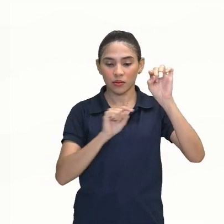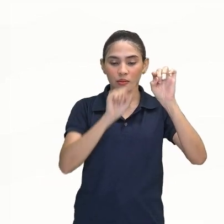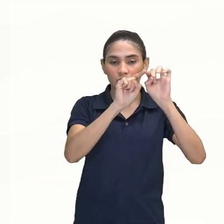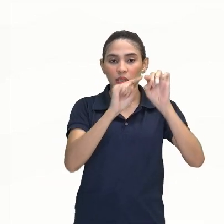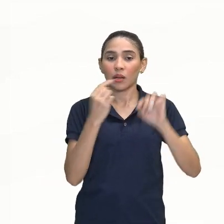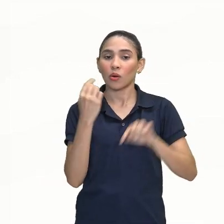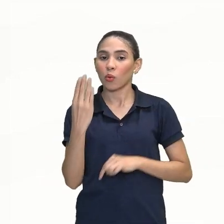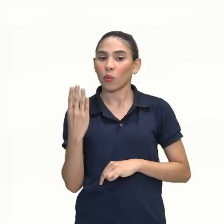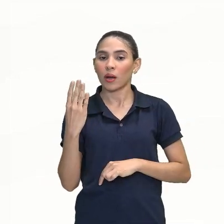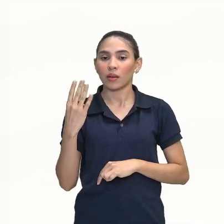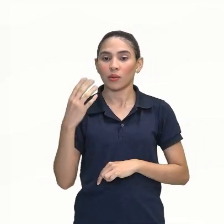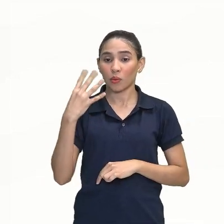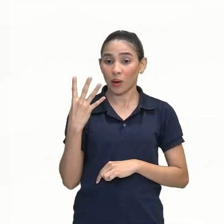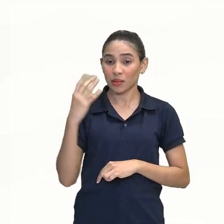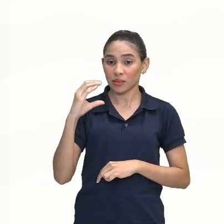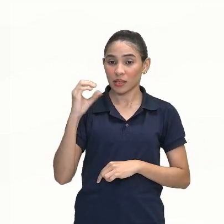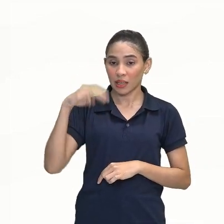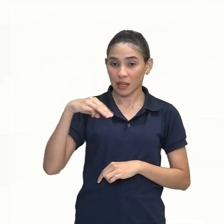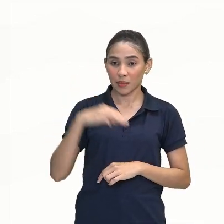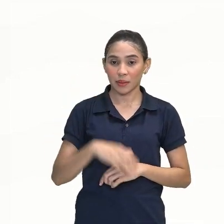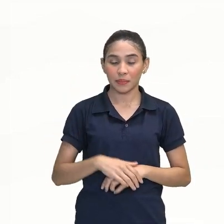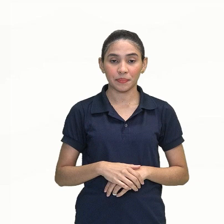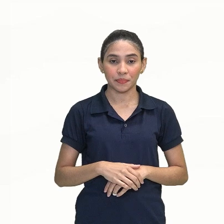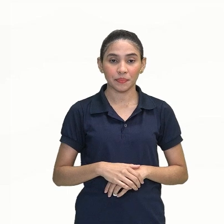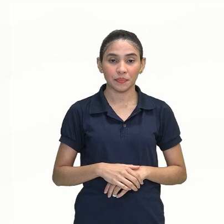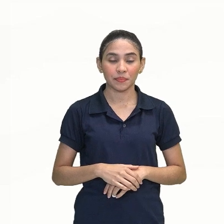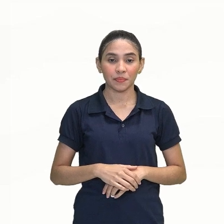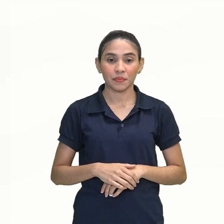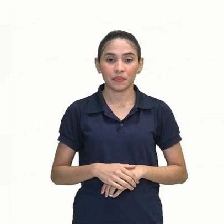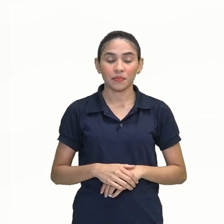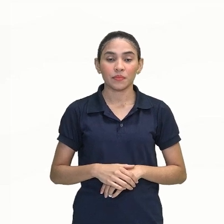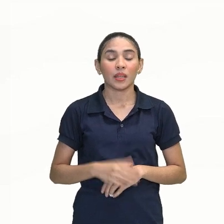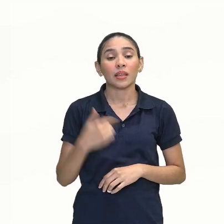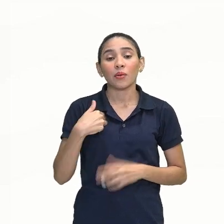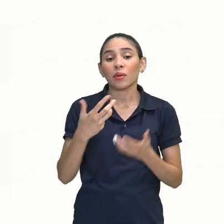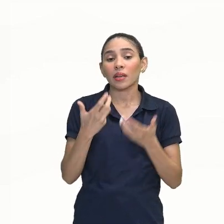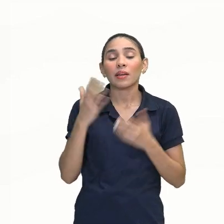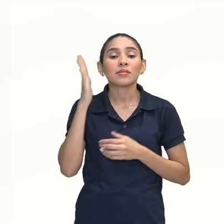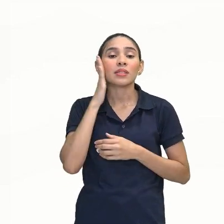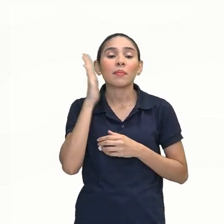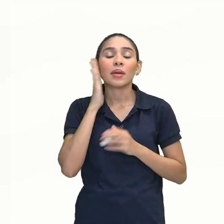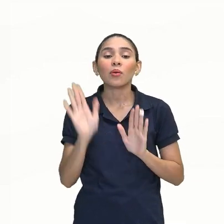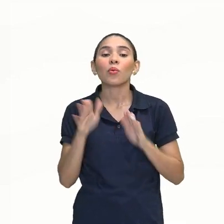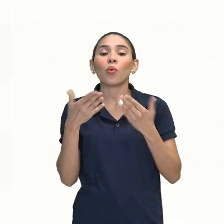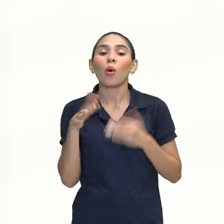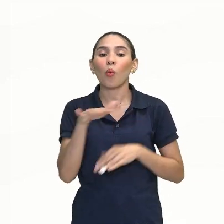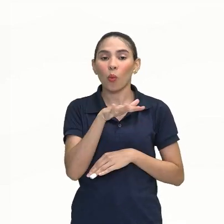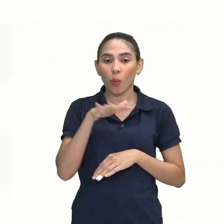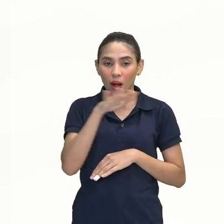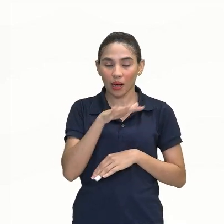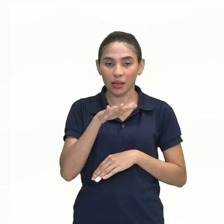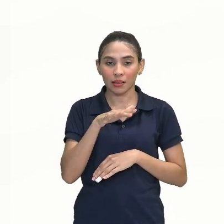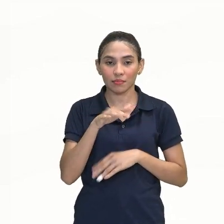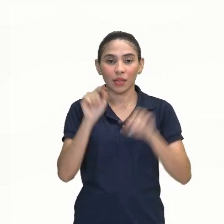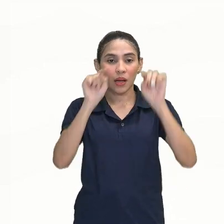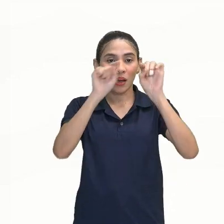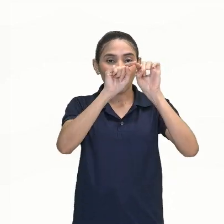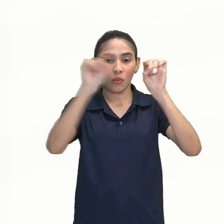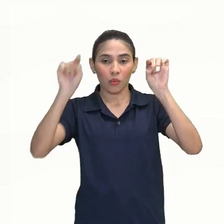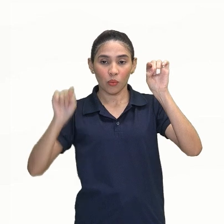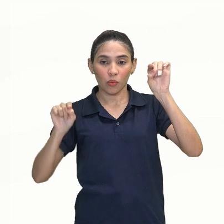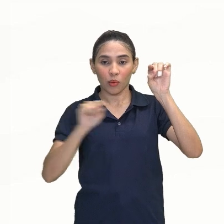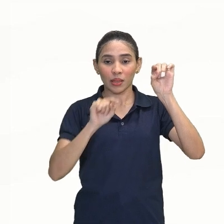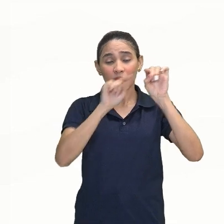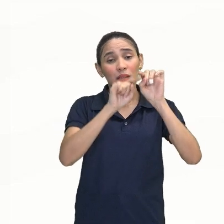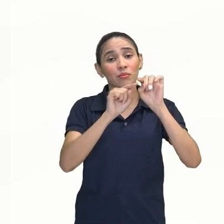4 centímetros. Tá bom? E eu quero saber qual é a área deste quadrado. Basta eu